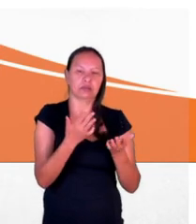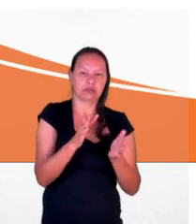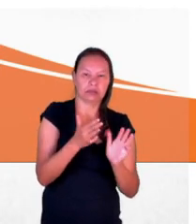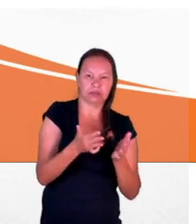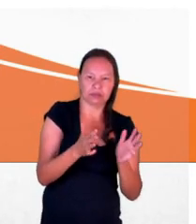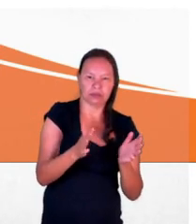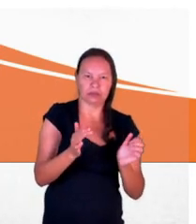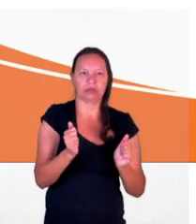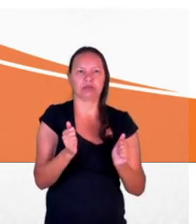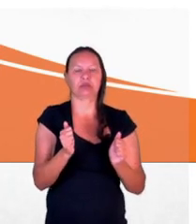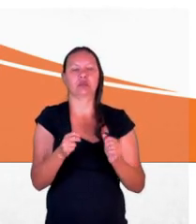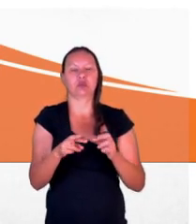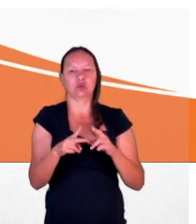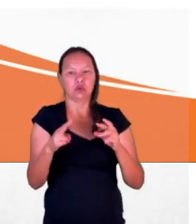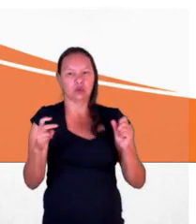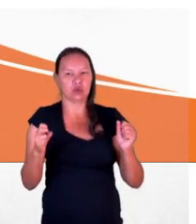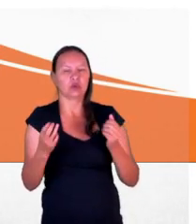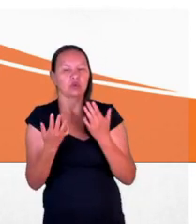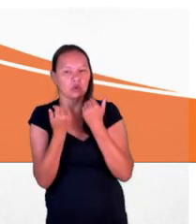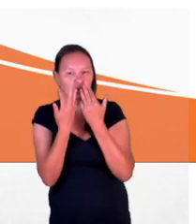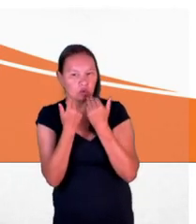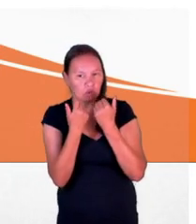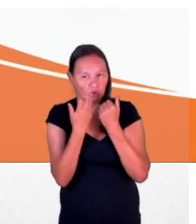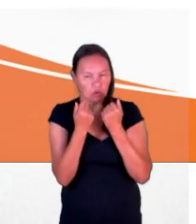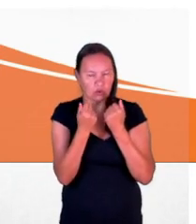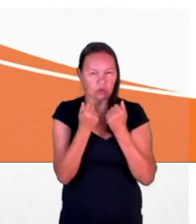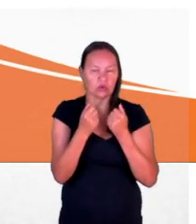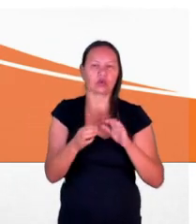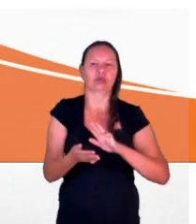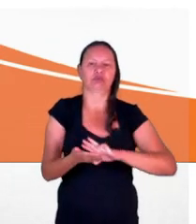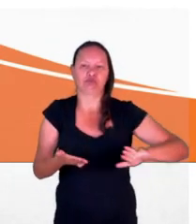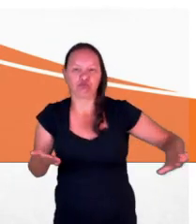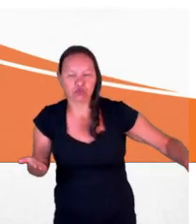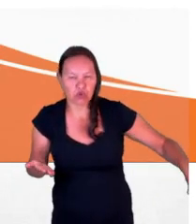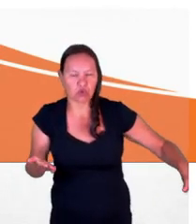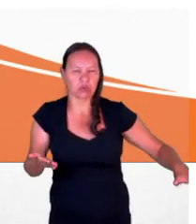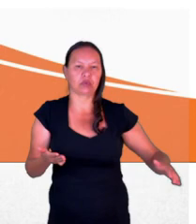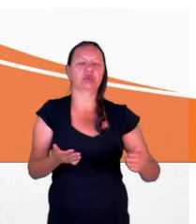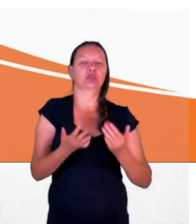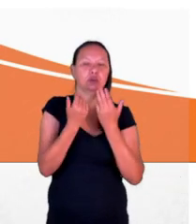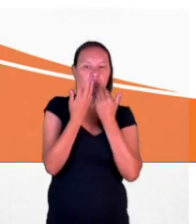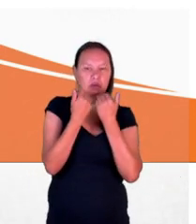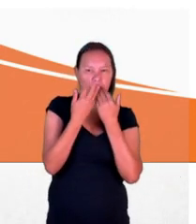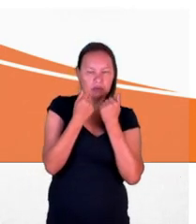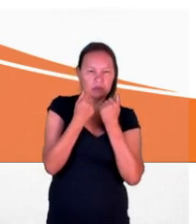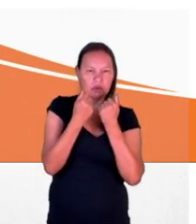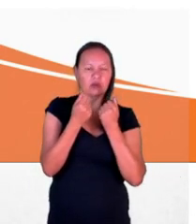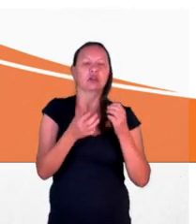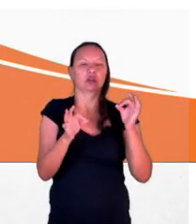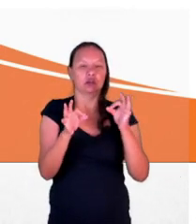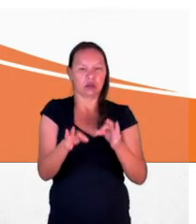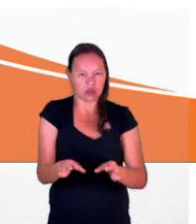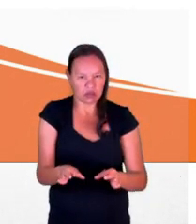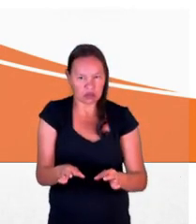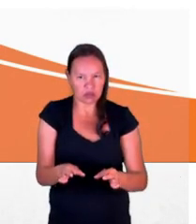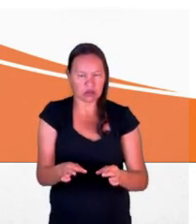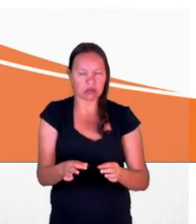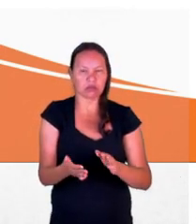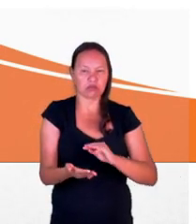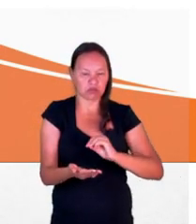redução quantitativa de alimentos ou ruptura nos padrões de alimentação resultantes da falta de